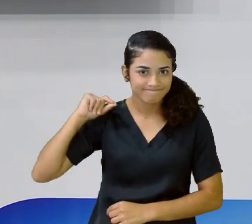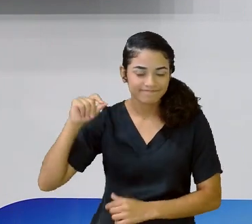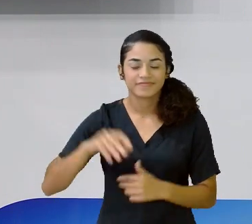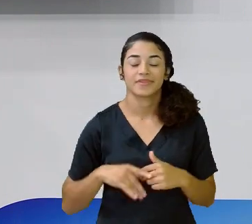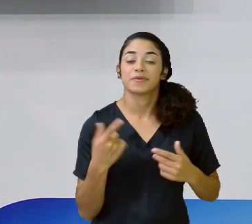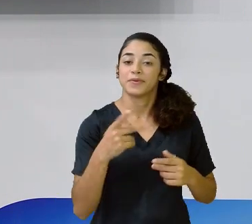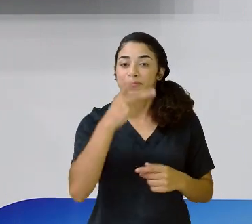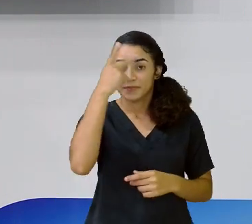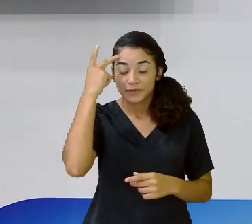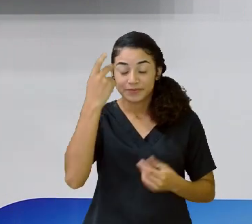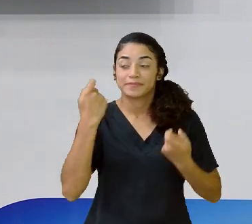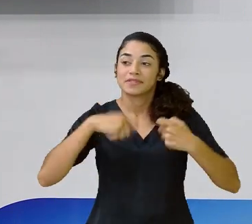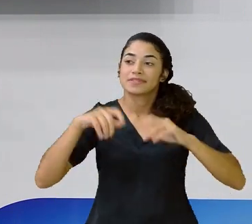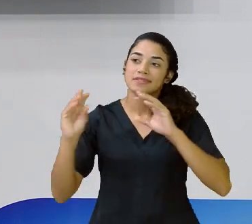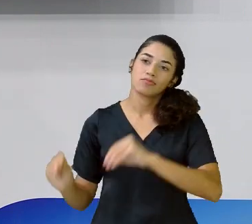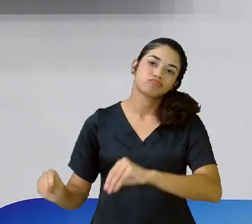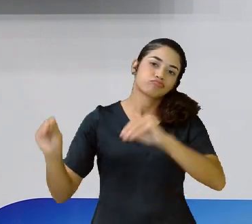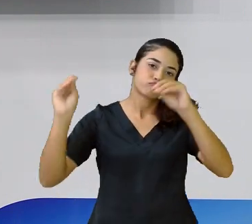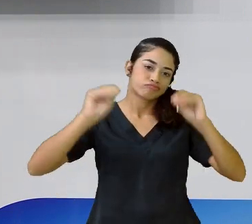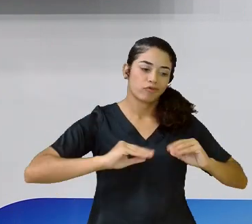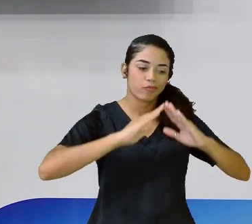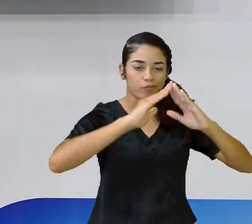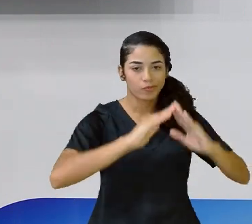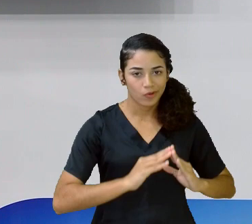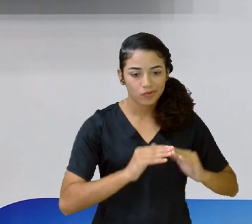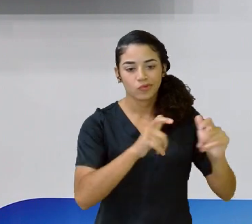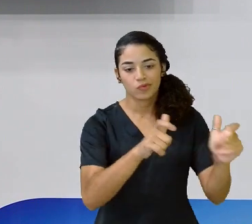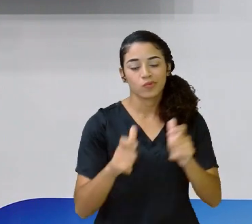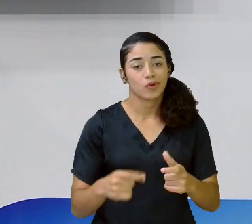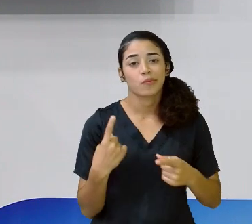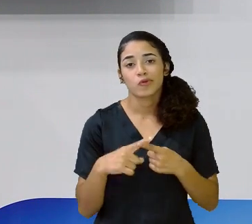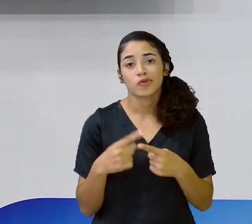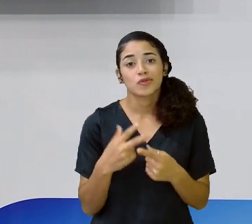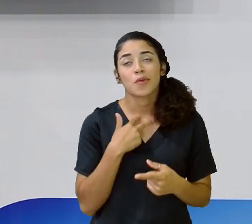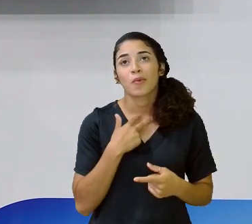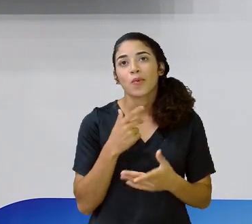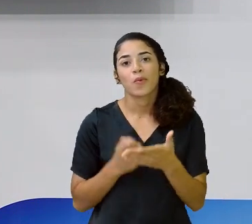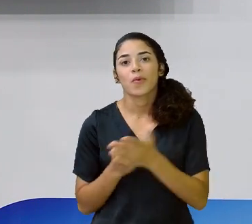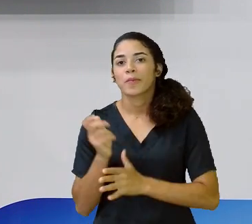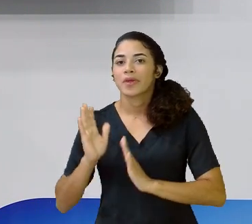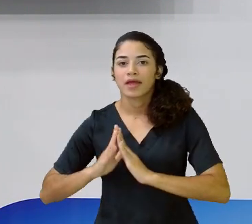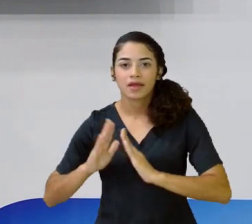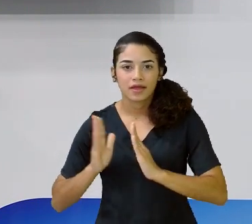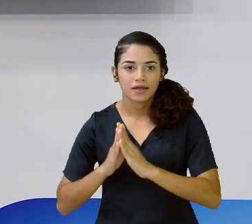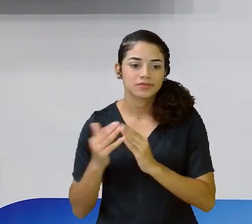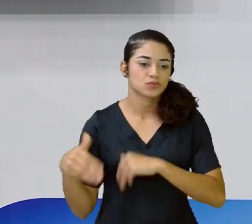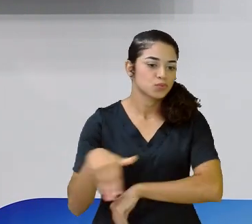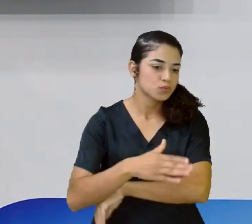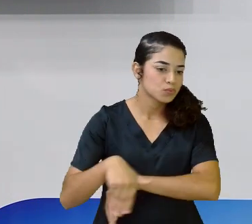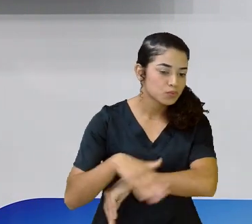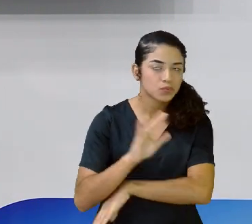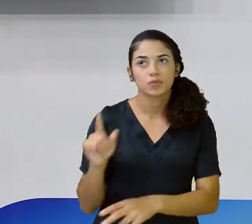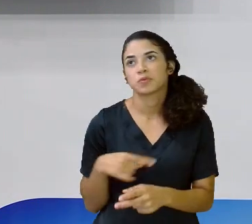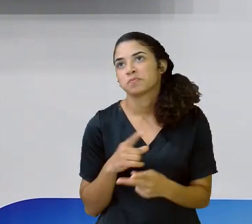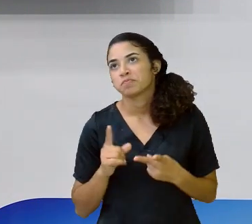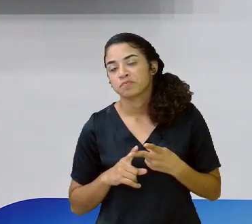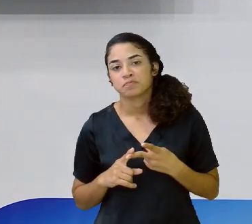ir morar nesses locais, porque elas não tiveram outras condições de comprar uma casa, por exemplo, numa rua,